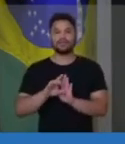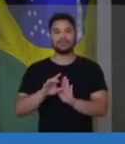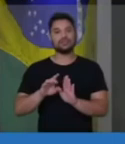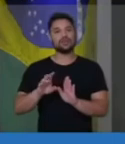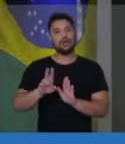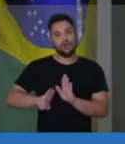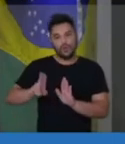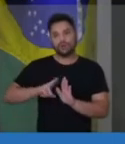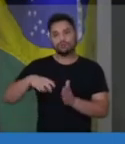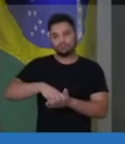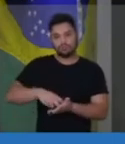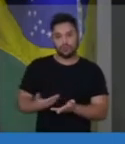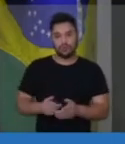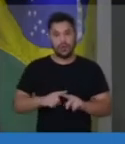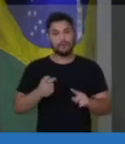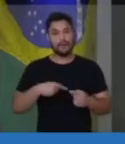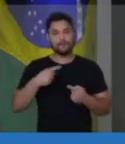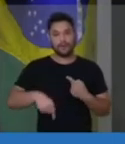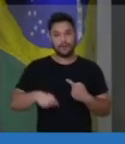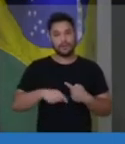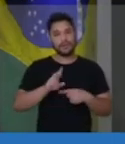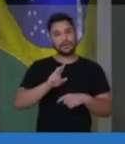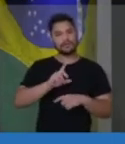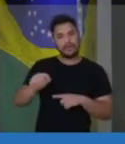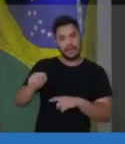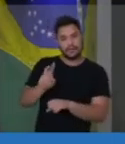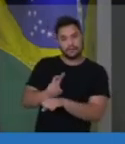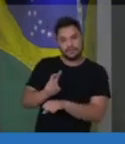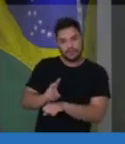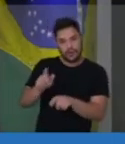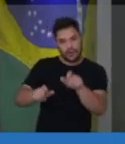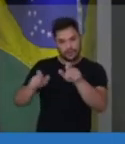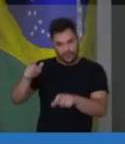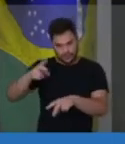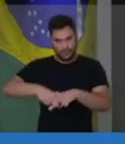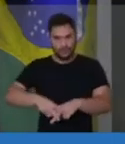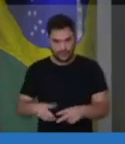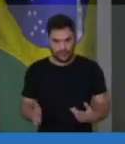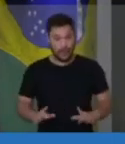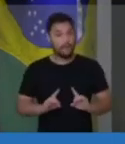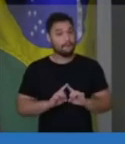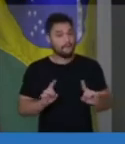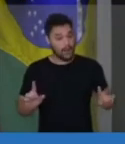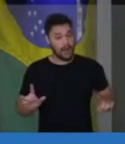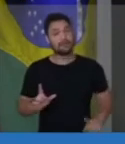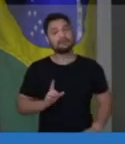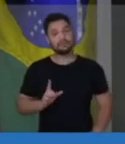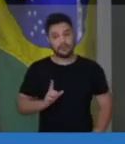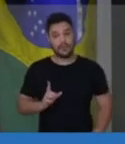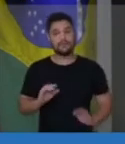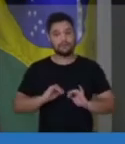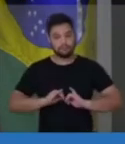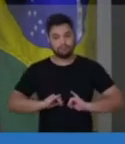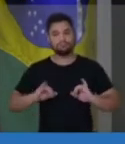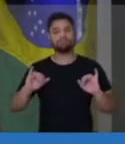para restringir o benefício da saída temporária de presos. Houve, contudo, a